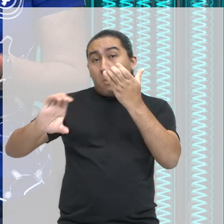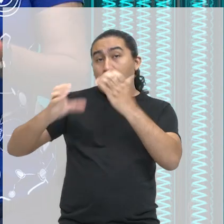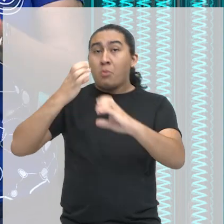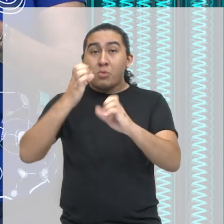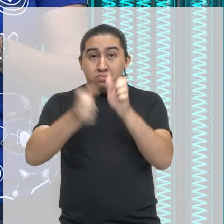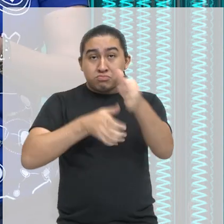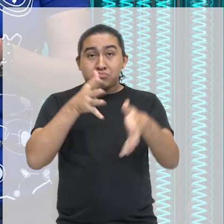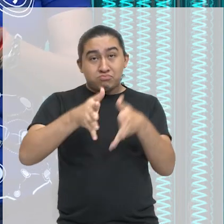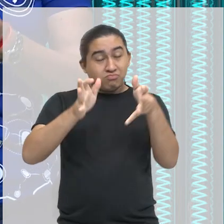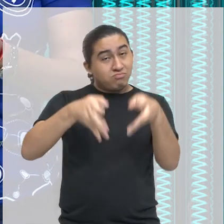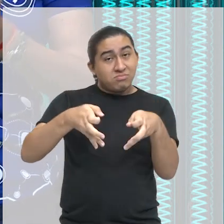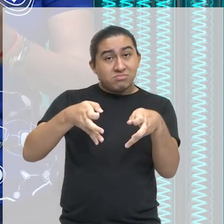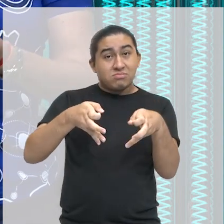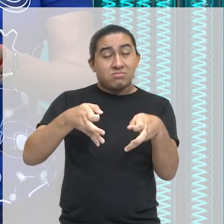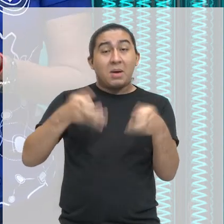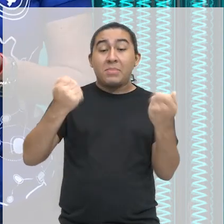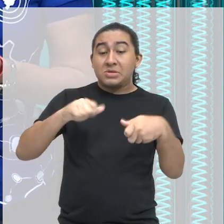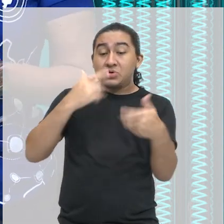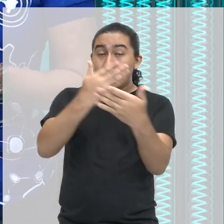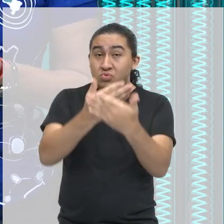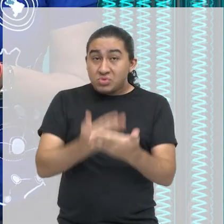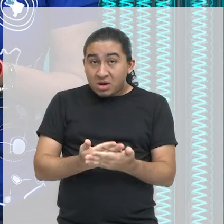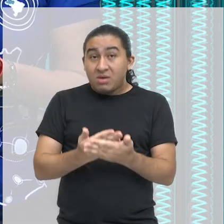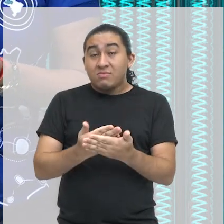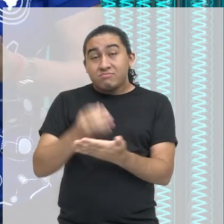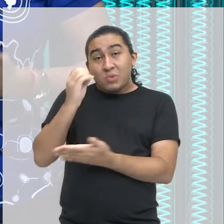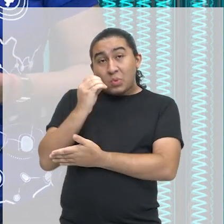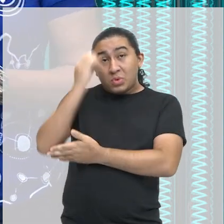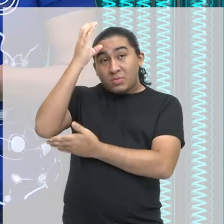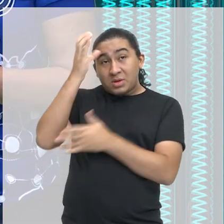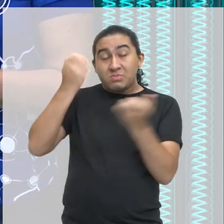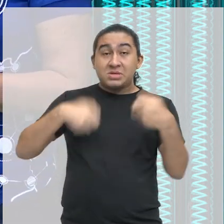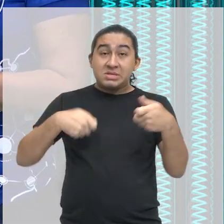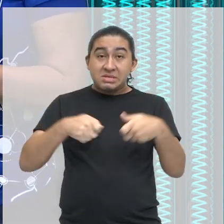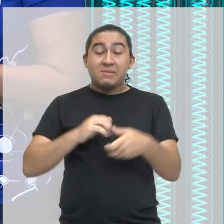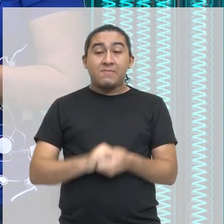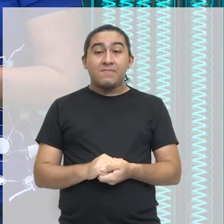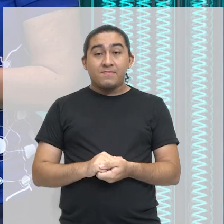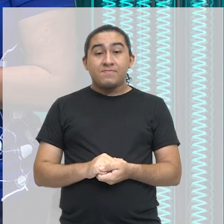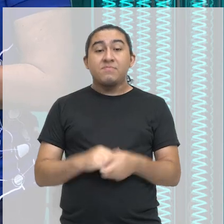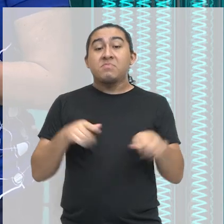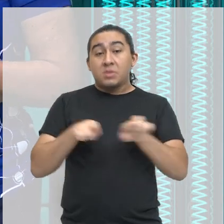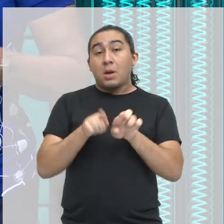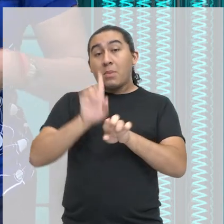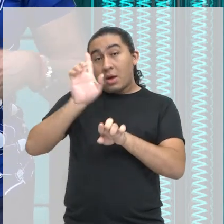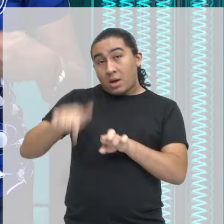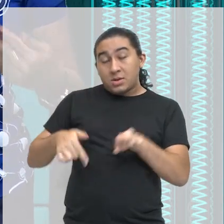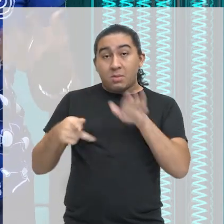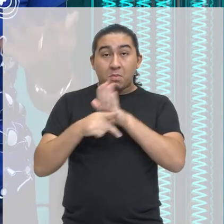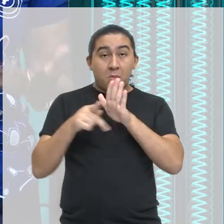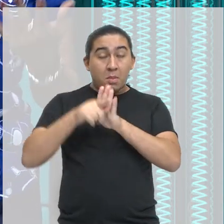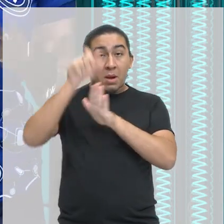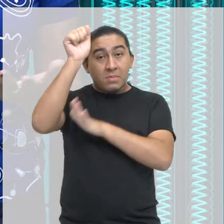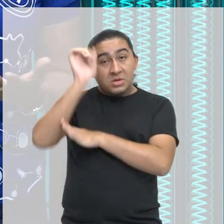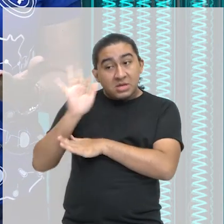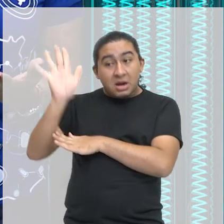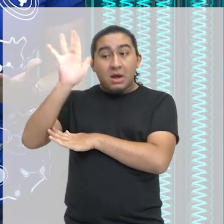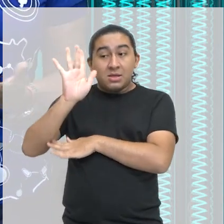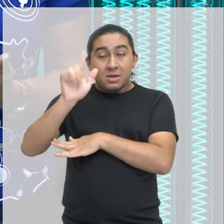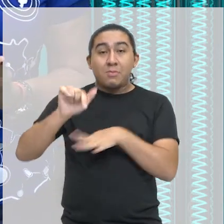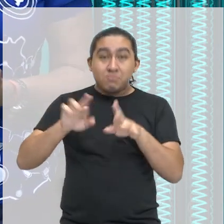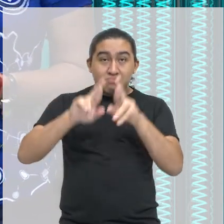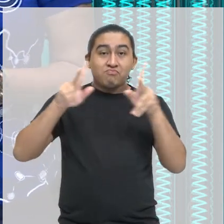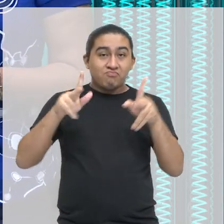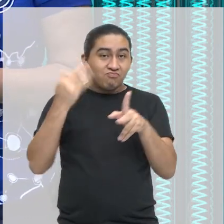comunicando, certo? Então, você tem que ter um conhecimento. Então, também aqui, nessa parte abstrata, você não vai